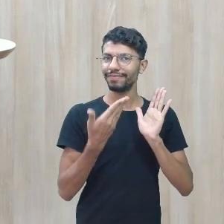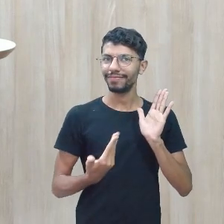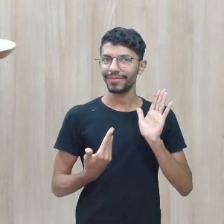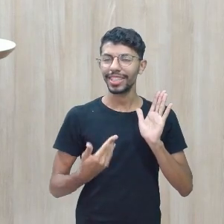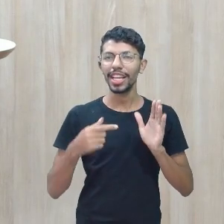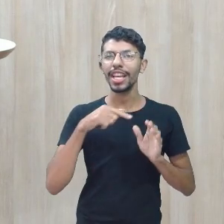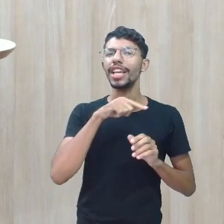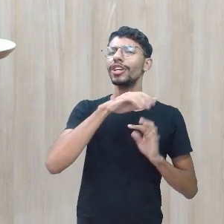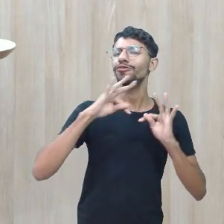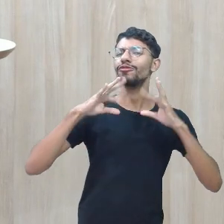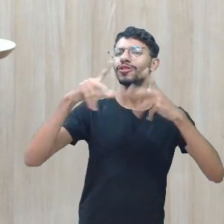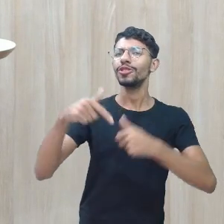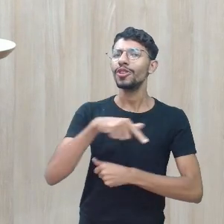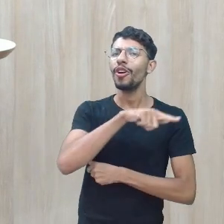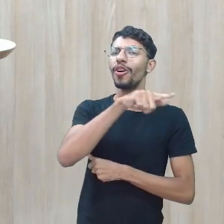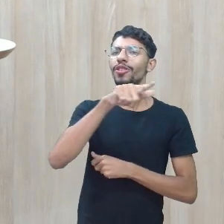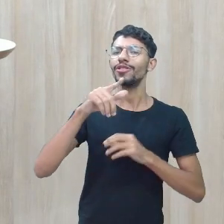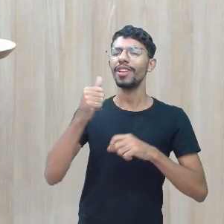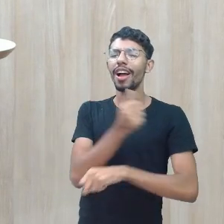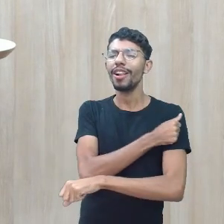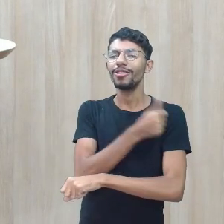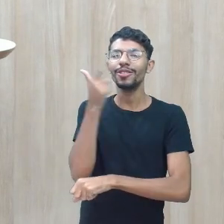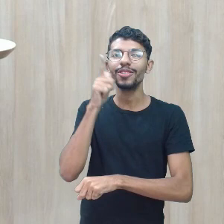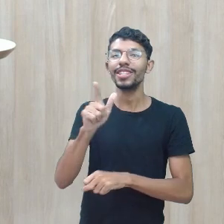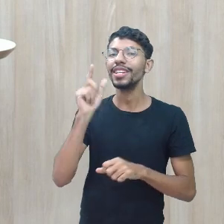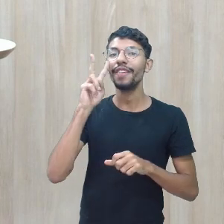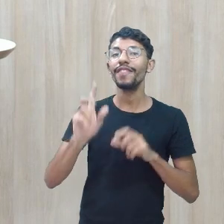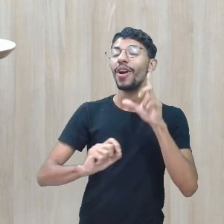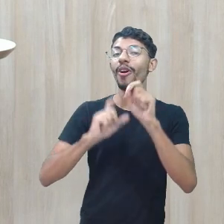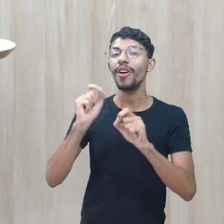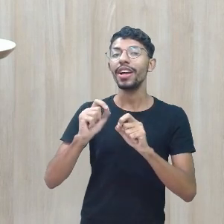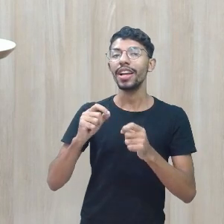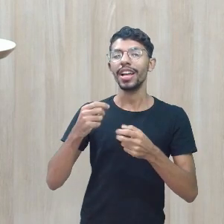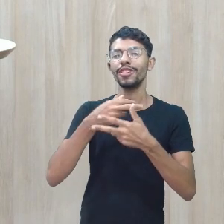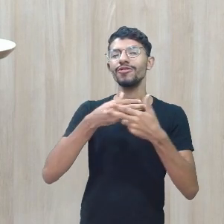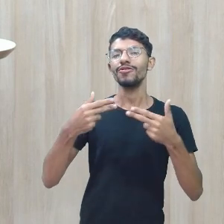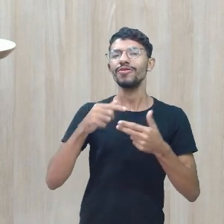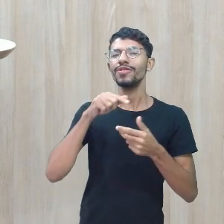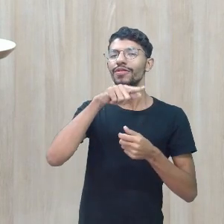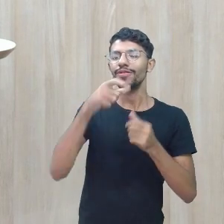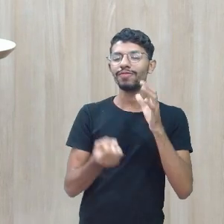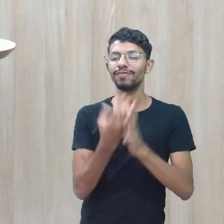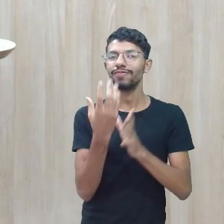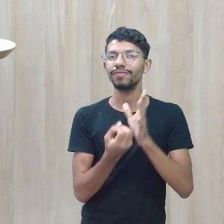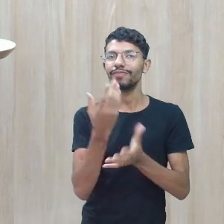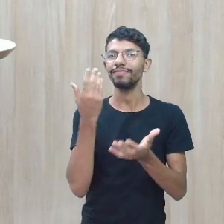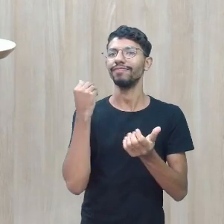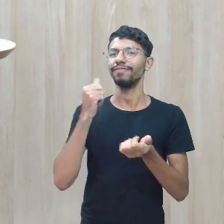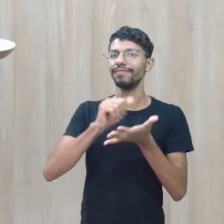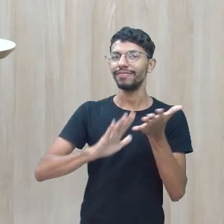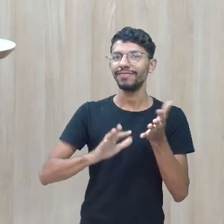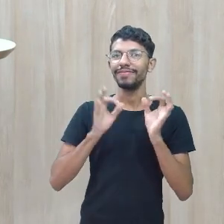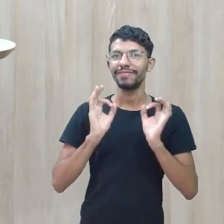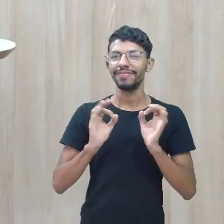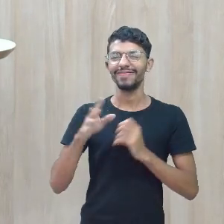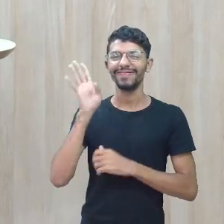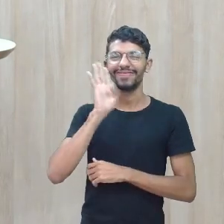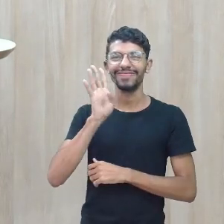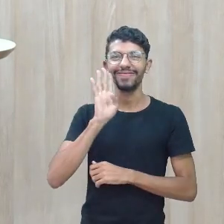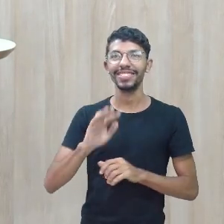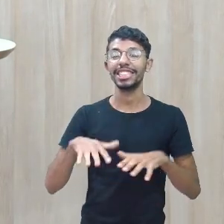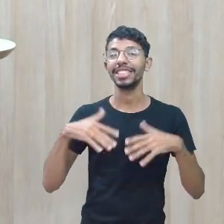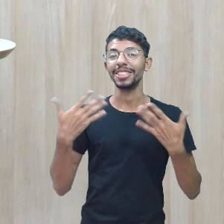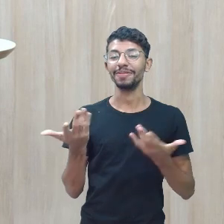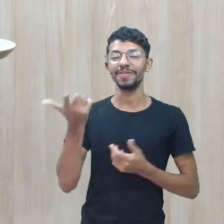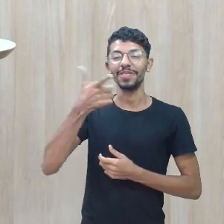alunos vão conseguir ver aquilo que você produziu, aquilo que você fez bem legal, ok? Mais uma vez, lembrando